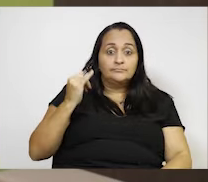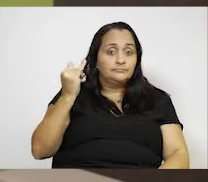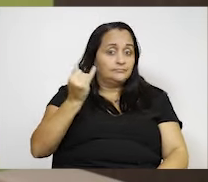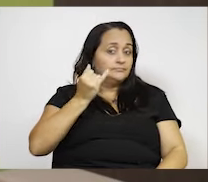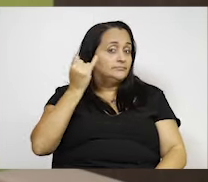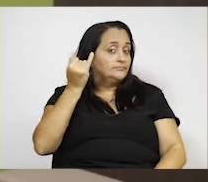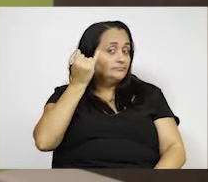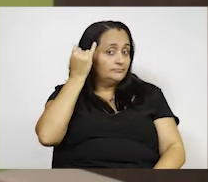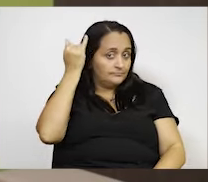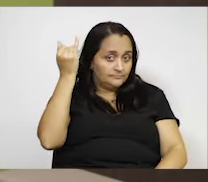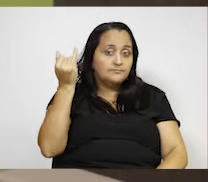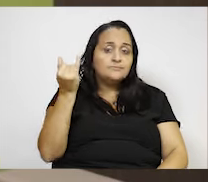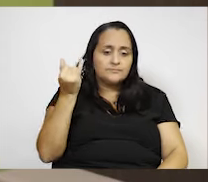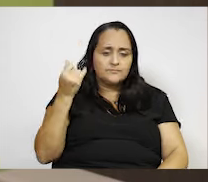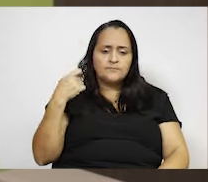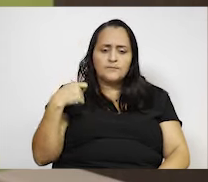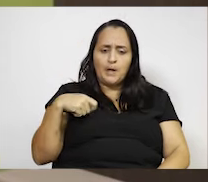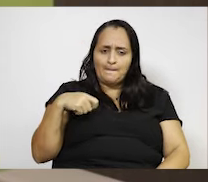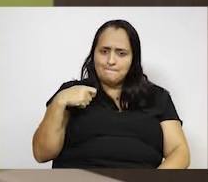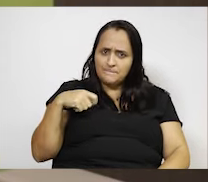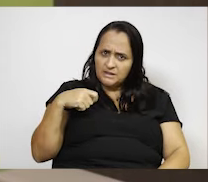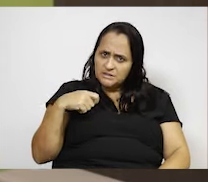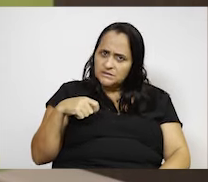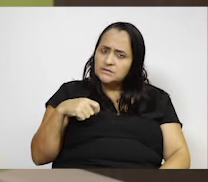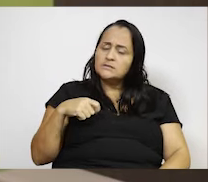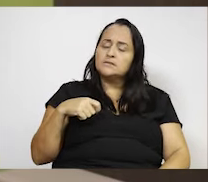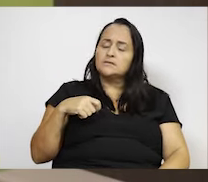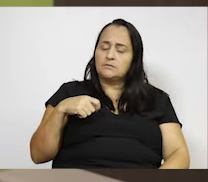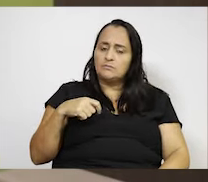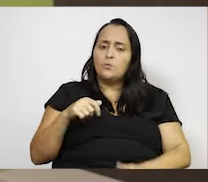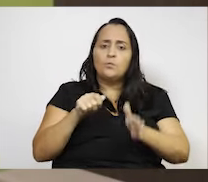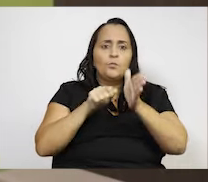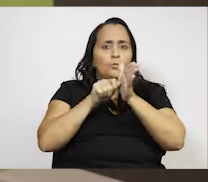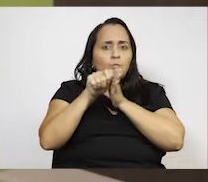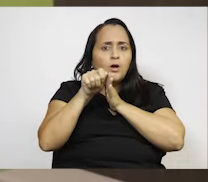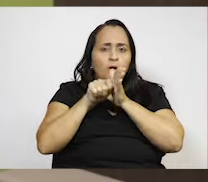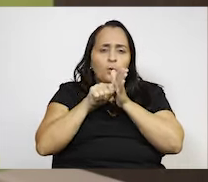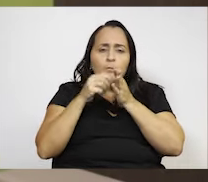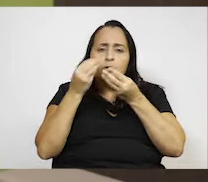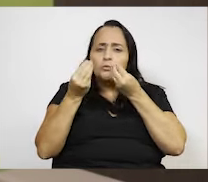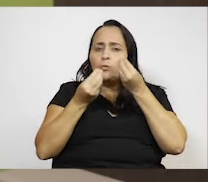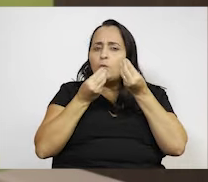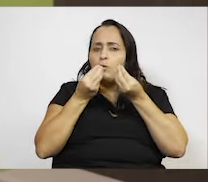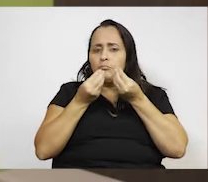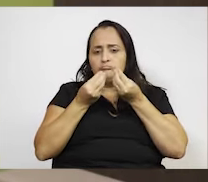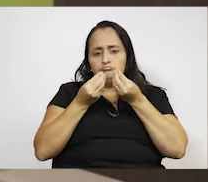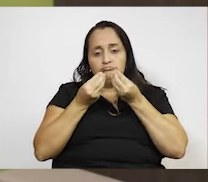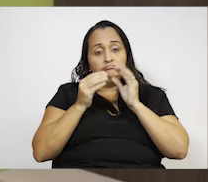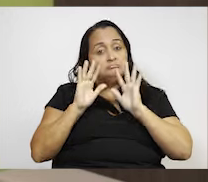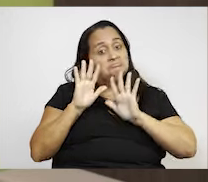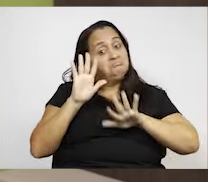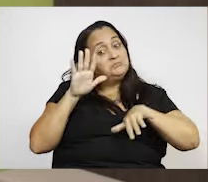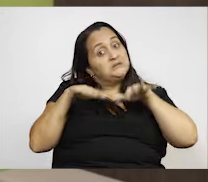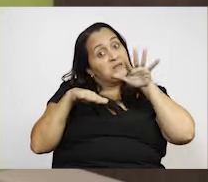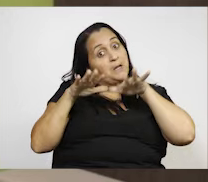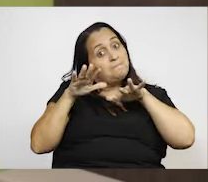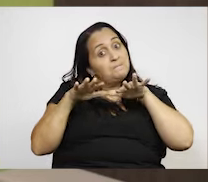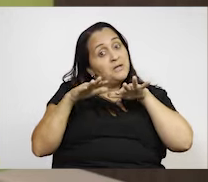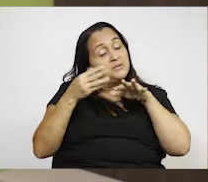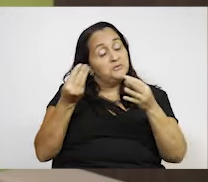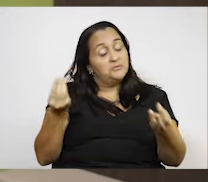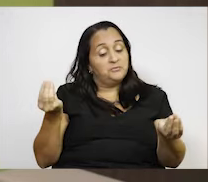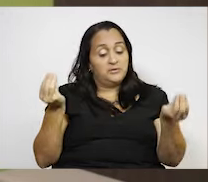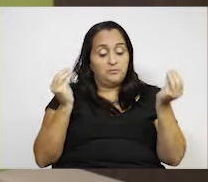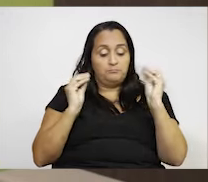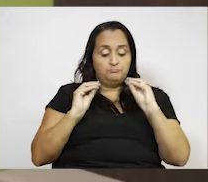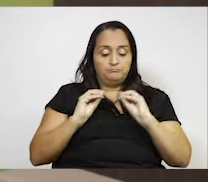relevância. A gente precisa comentar, mas comentar com argumentos. E a depender do argumento que você lançar